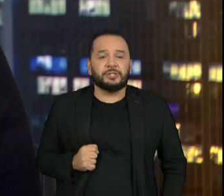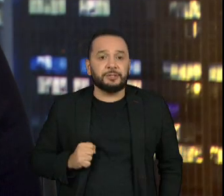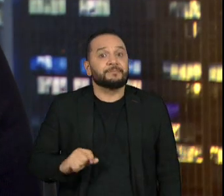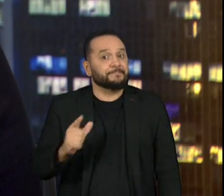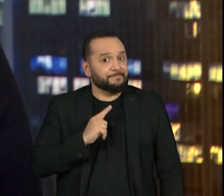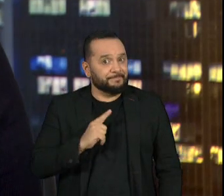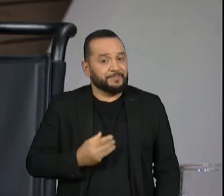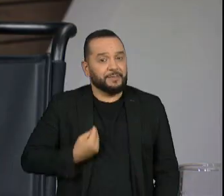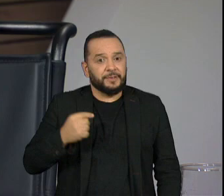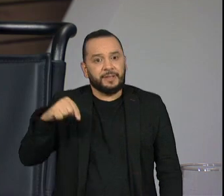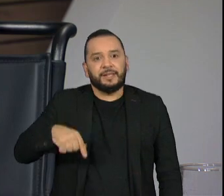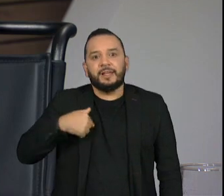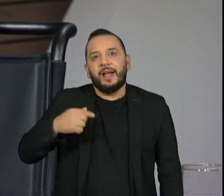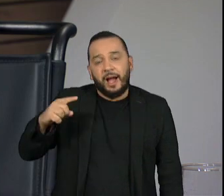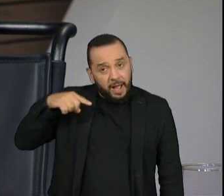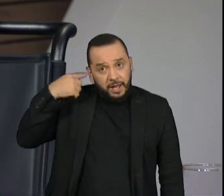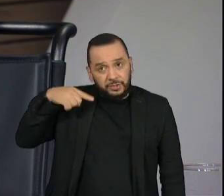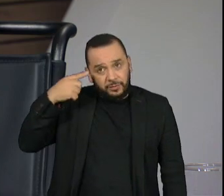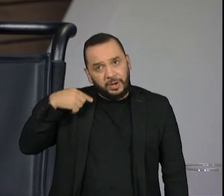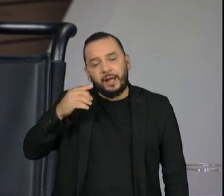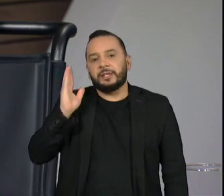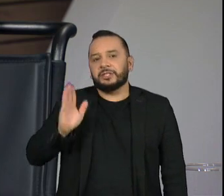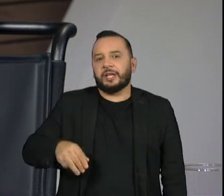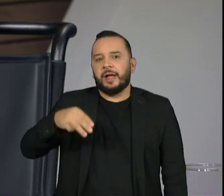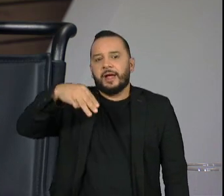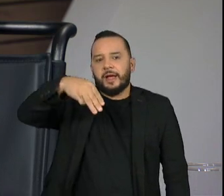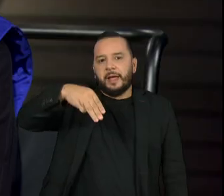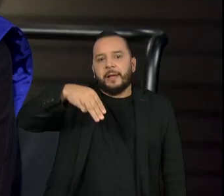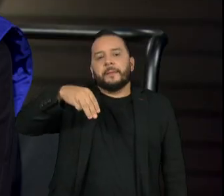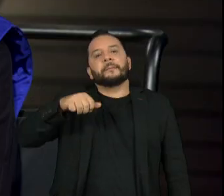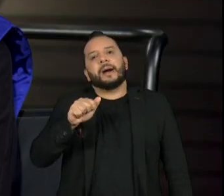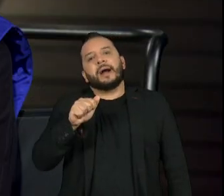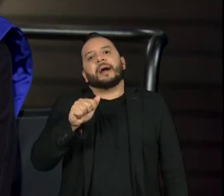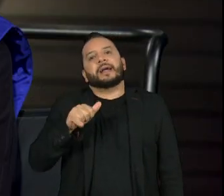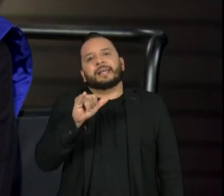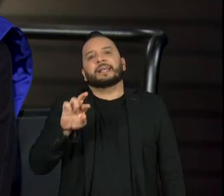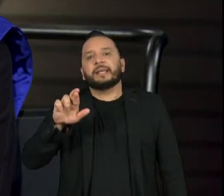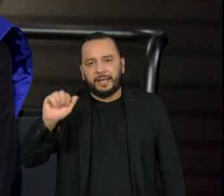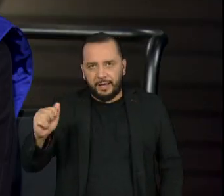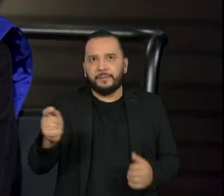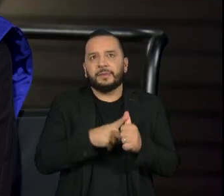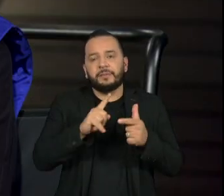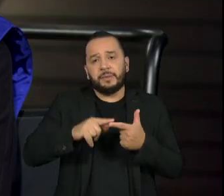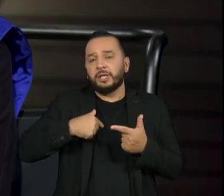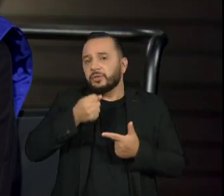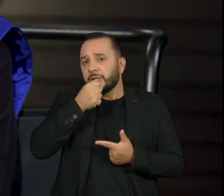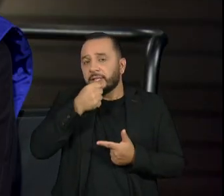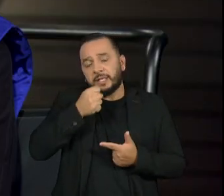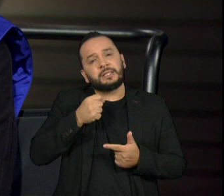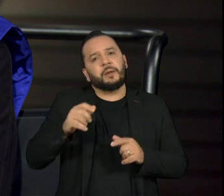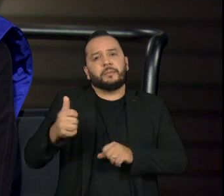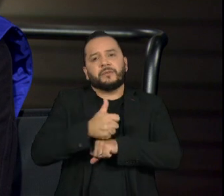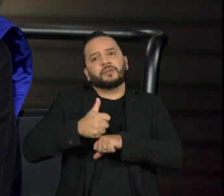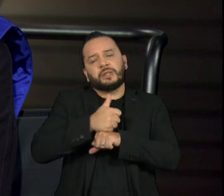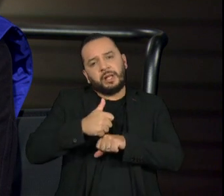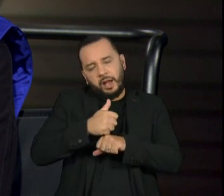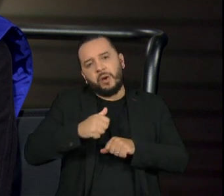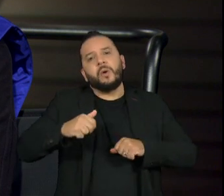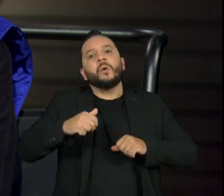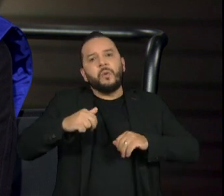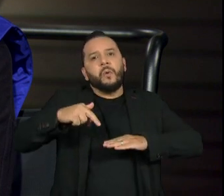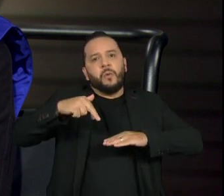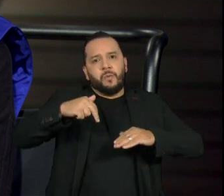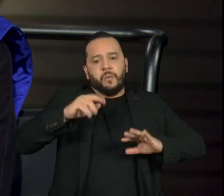a advogada Maíra Cota, especializada em gênero, e a jornalista especializada em moda e curadora Lilian